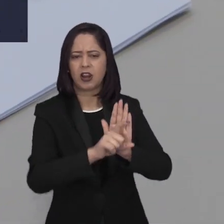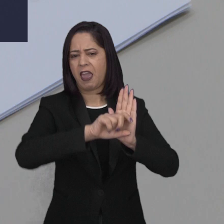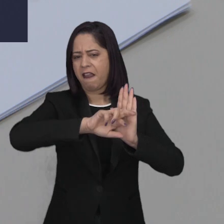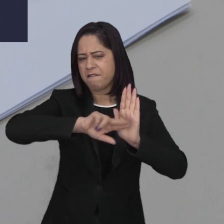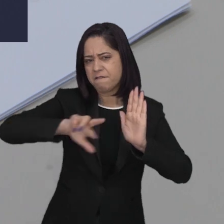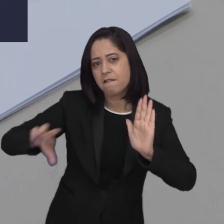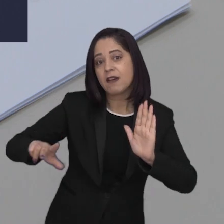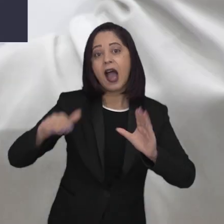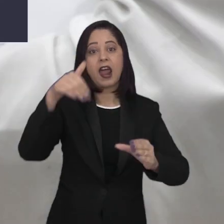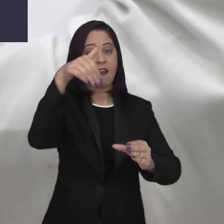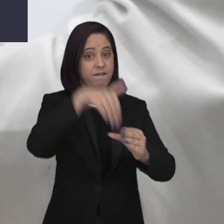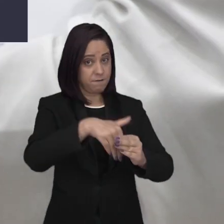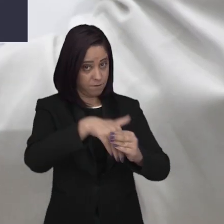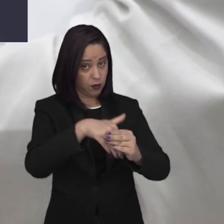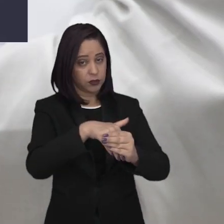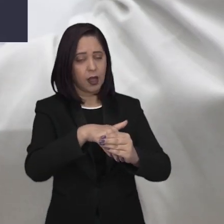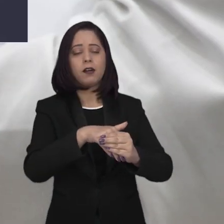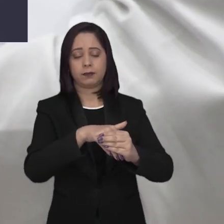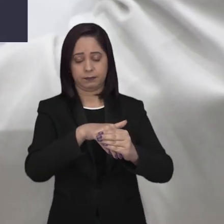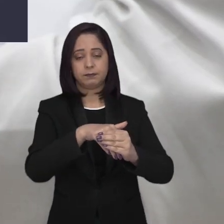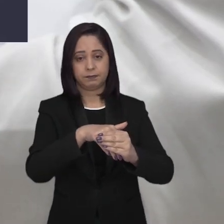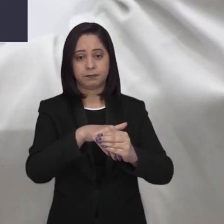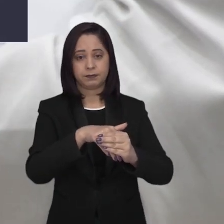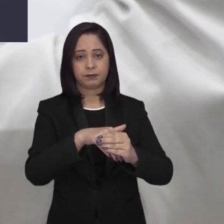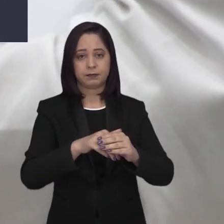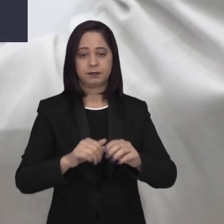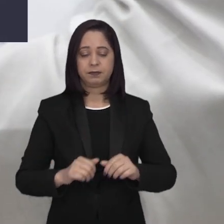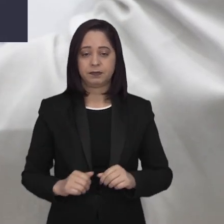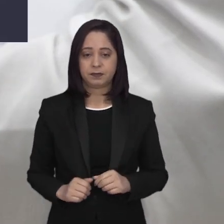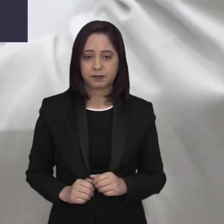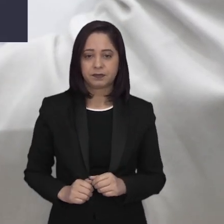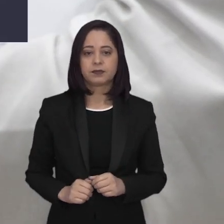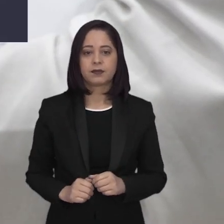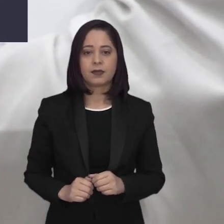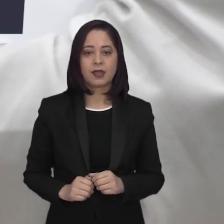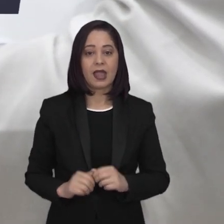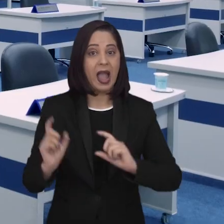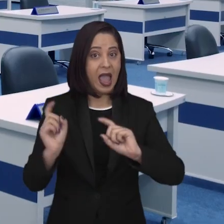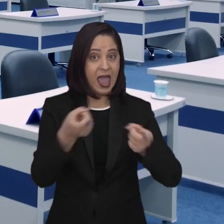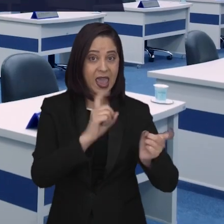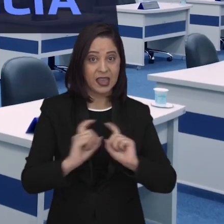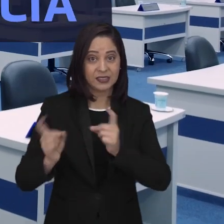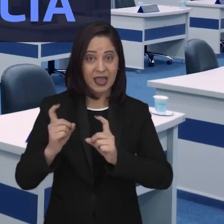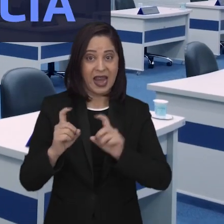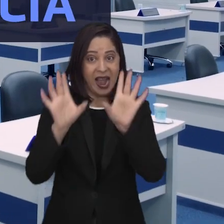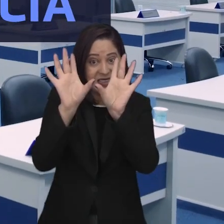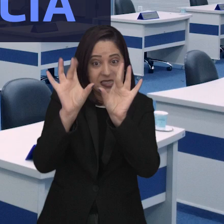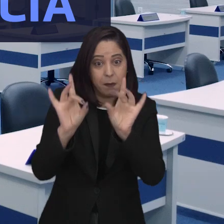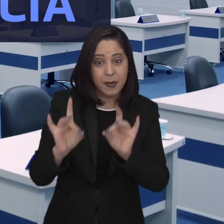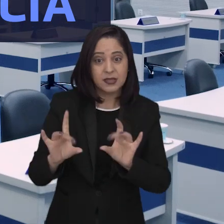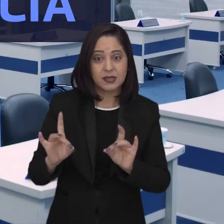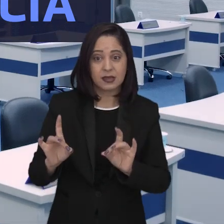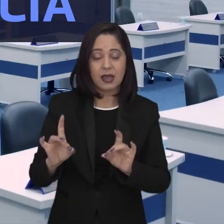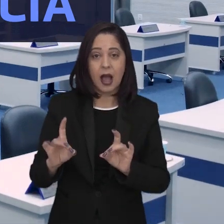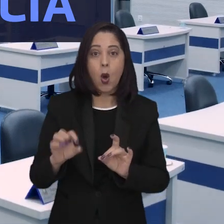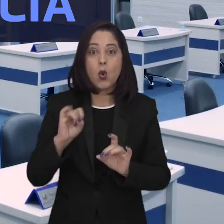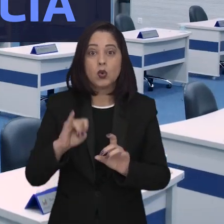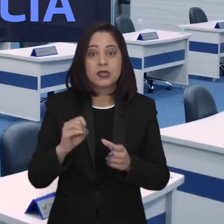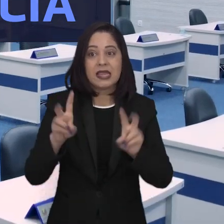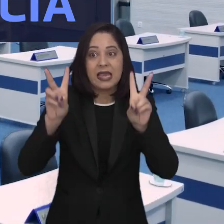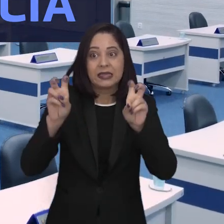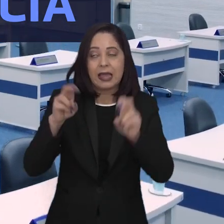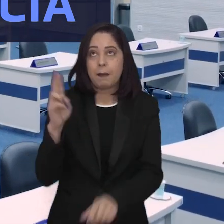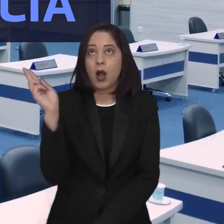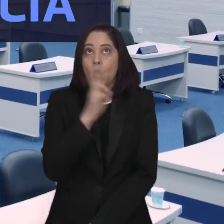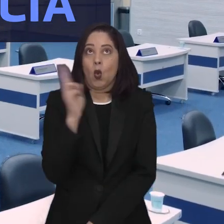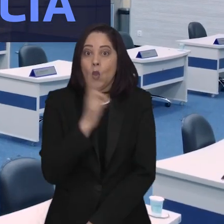lei, emendas, leis complementares e outros documentos legislativos. Já as sessões extraordinárias